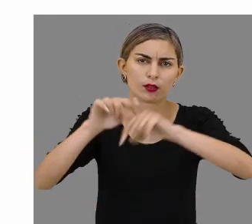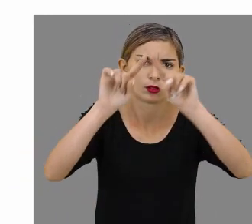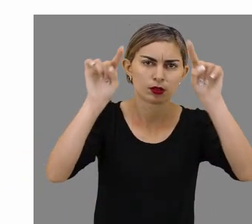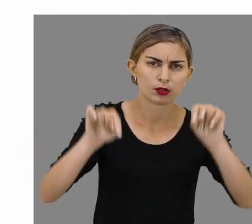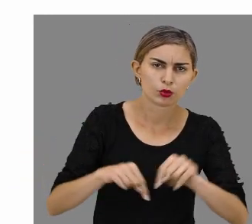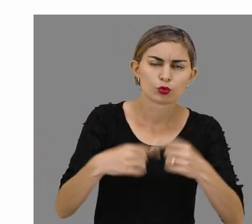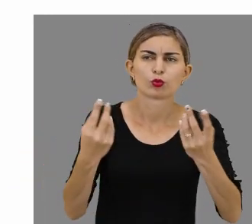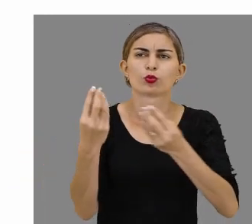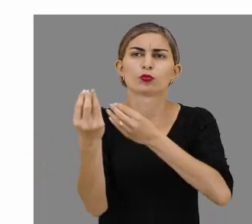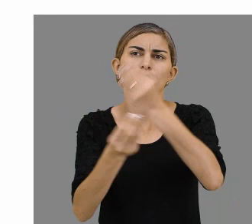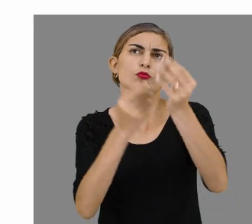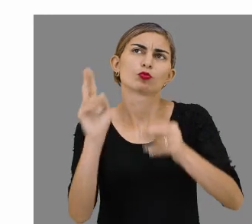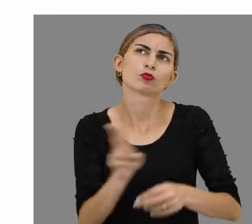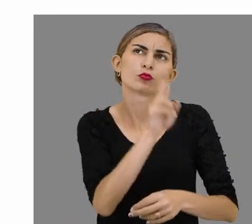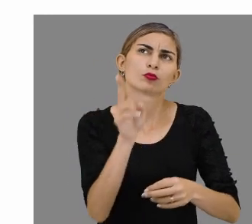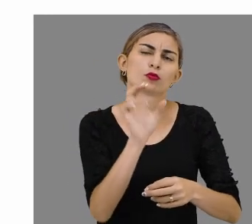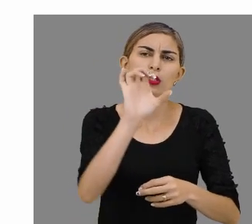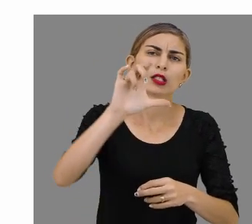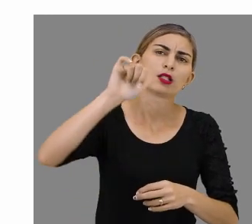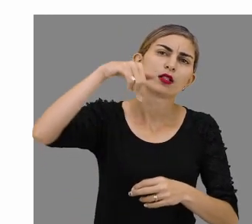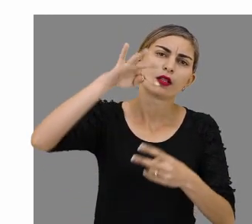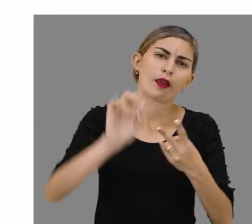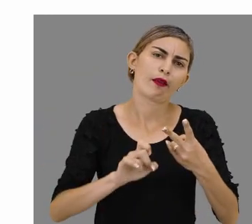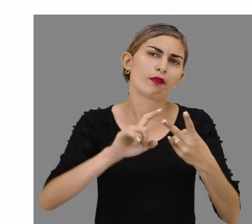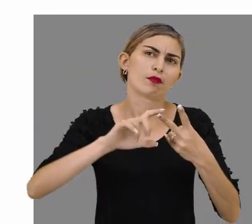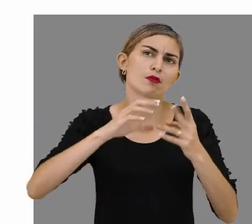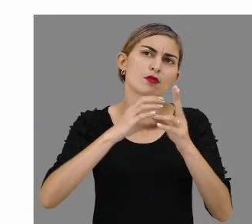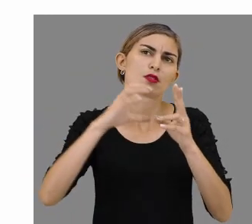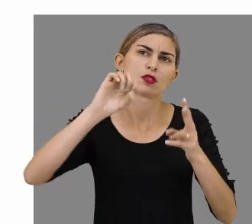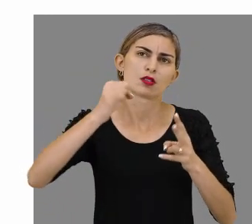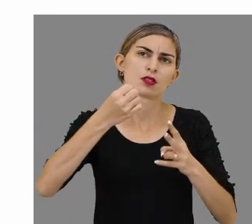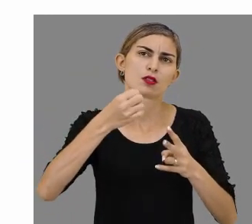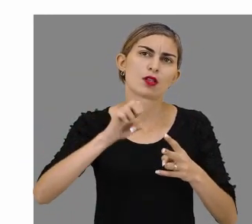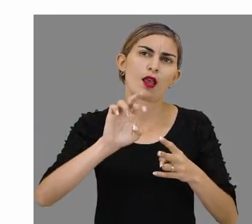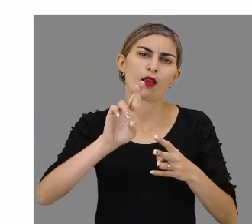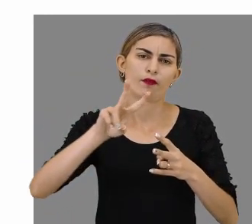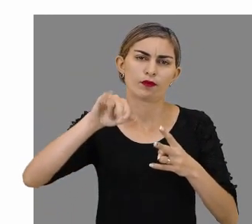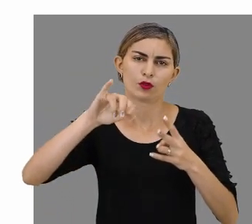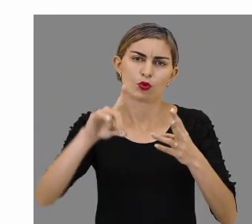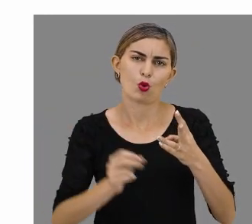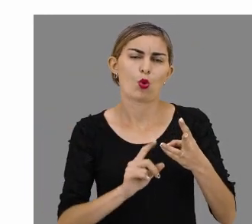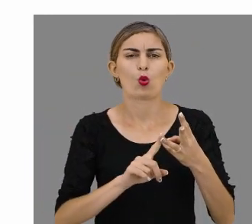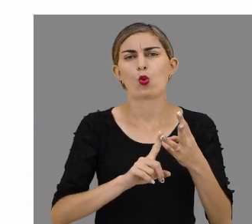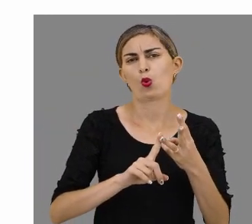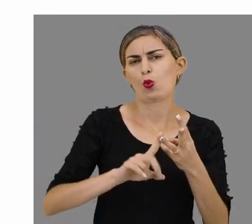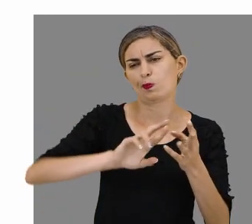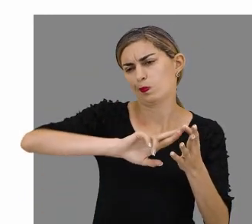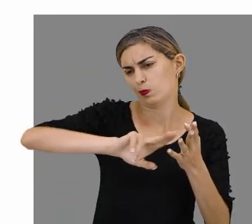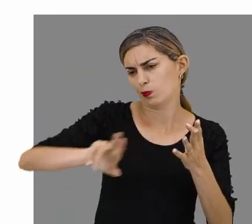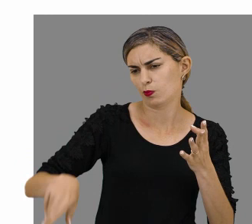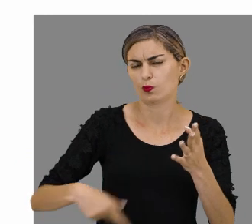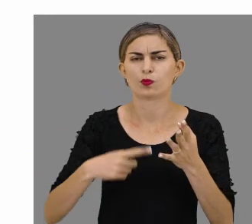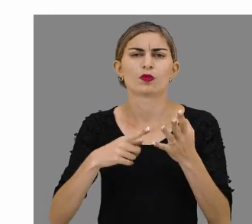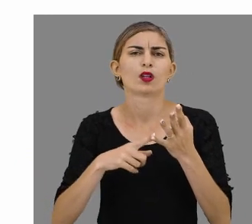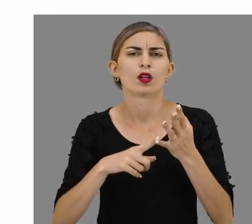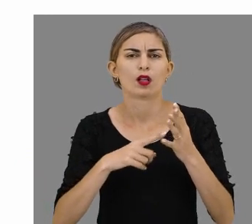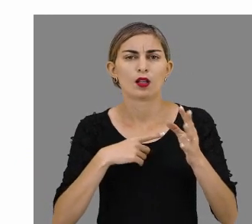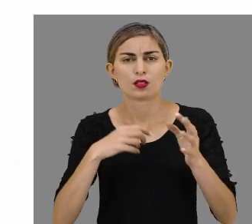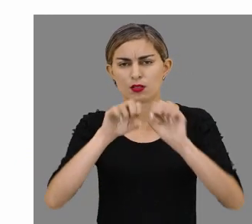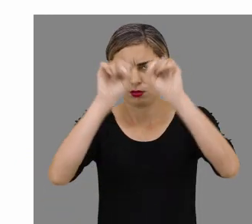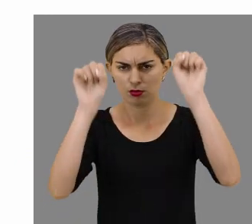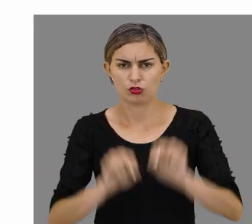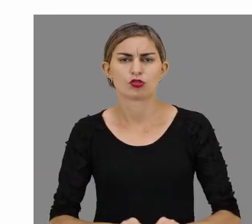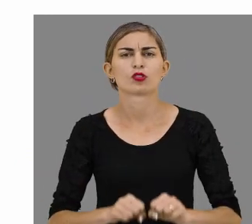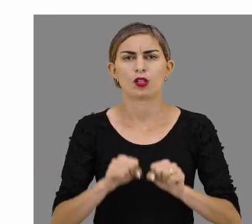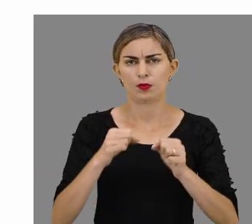ele irá utilizar, poderia ser cliente-servidor, arquitetura web, desktop, mobile,